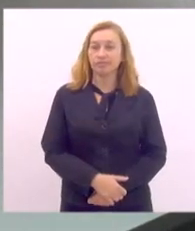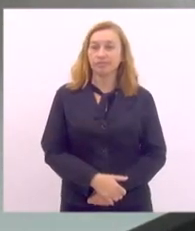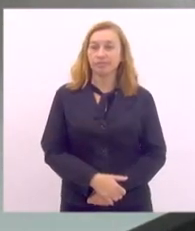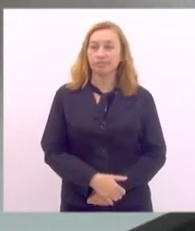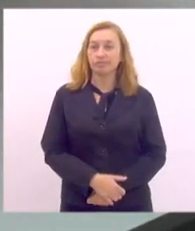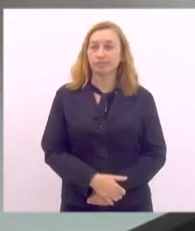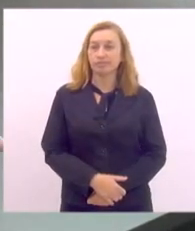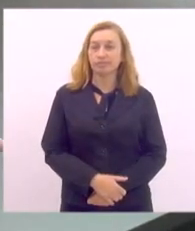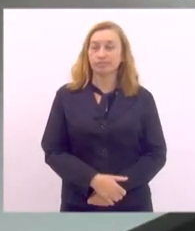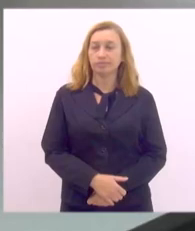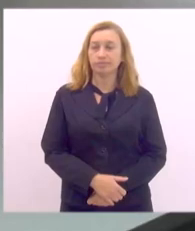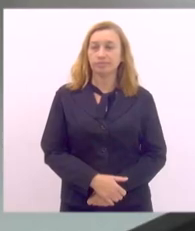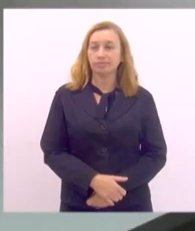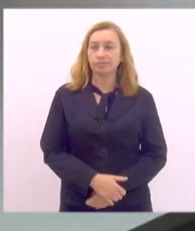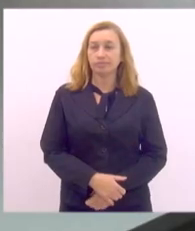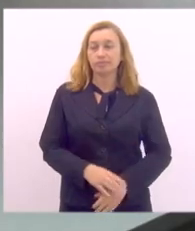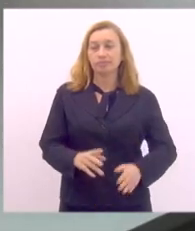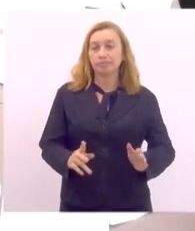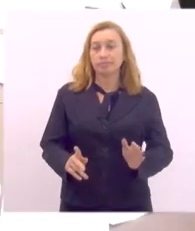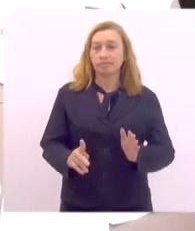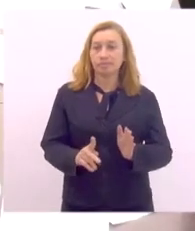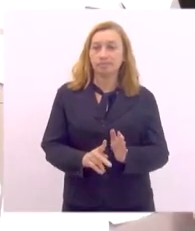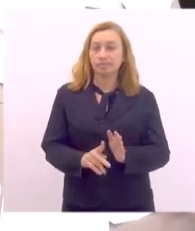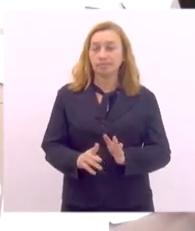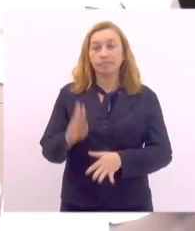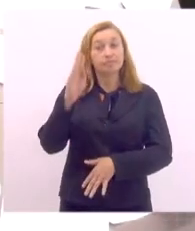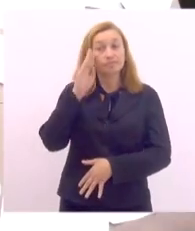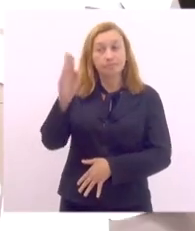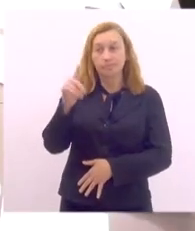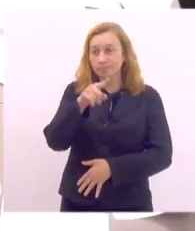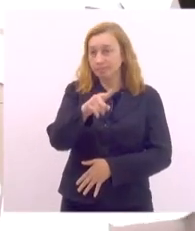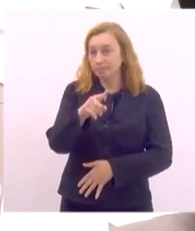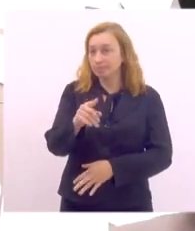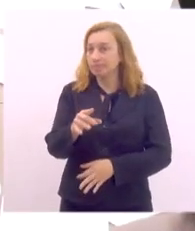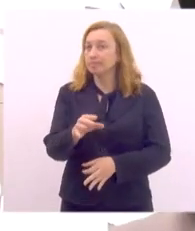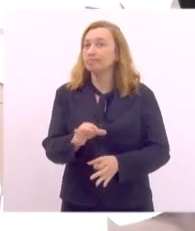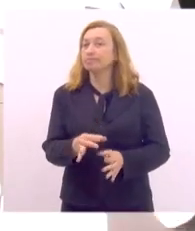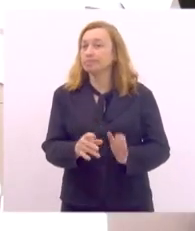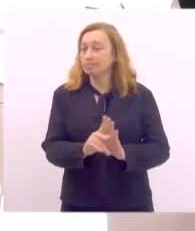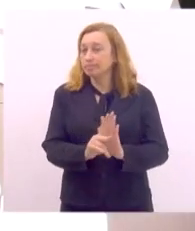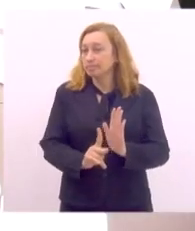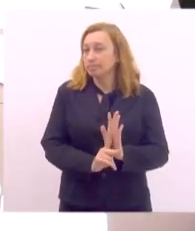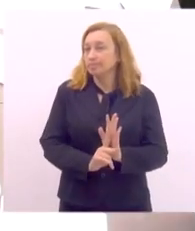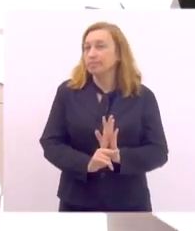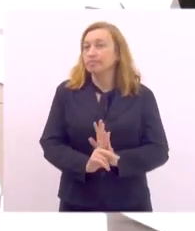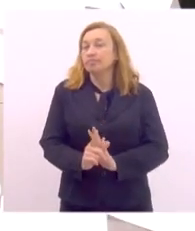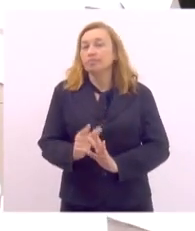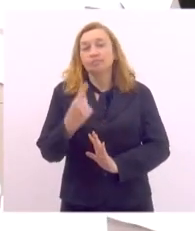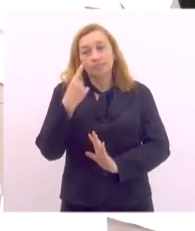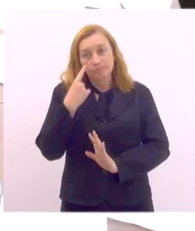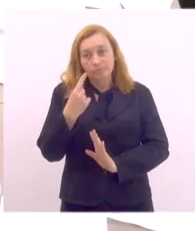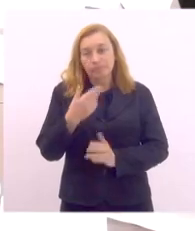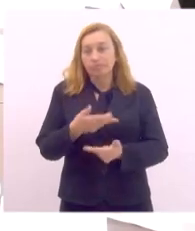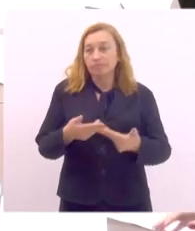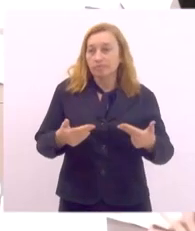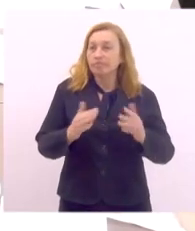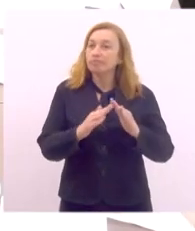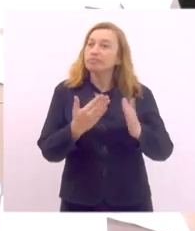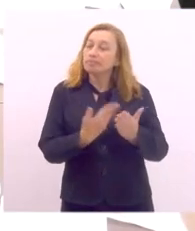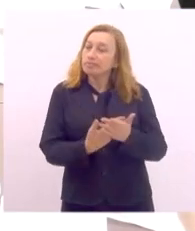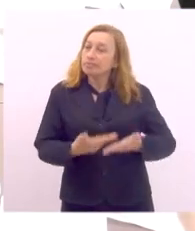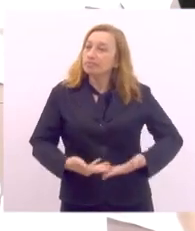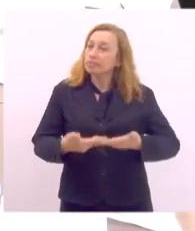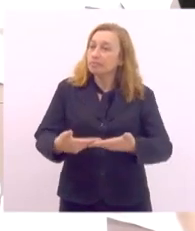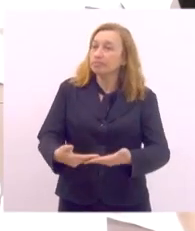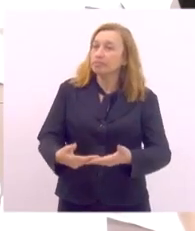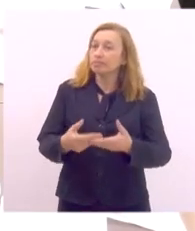Mas essa é uma parte fundamental do projeto. O artigo 6º... É porque... A gente tem visto muitas escolas servindo suquinho em